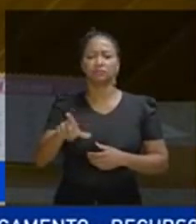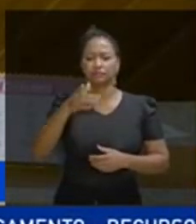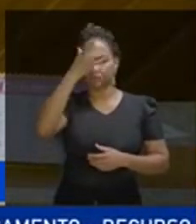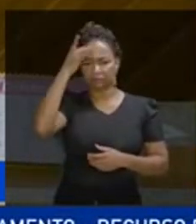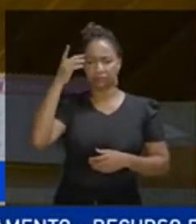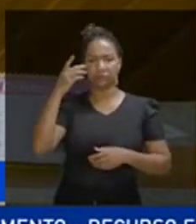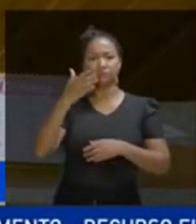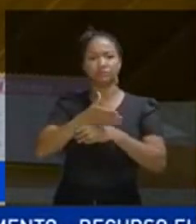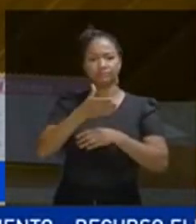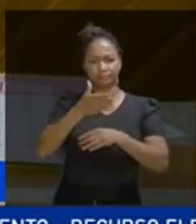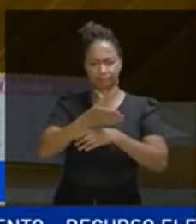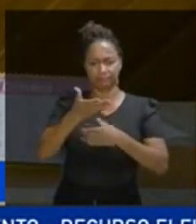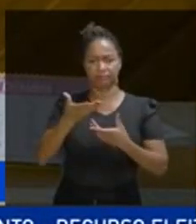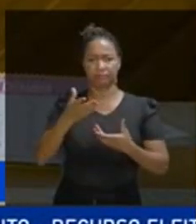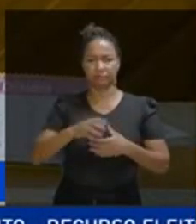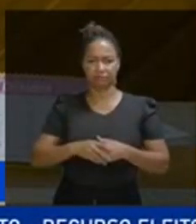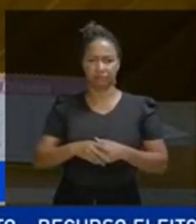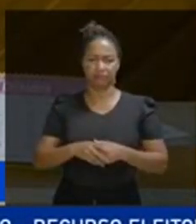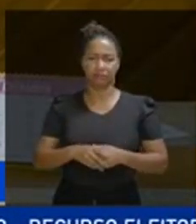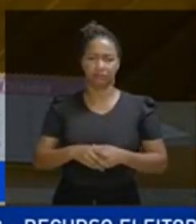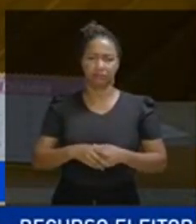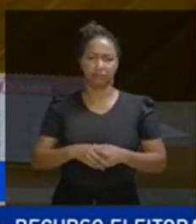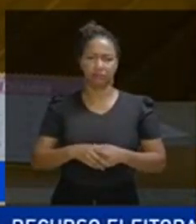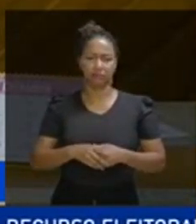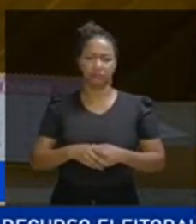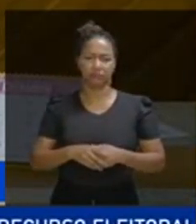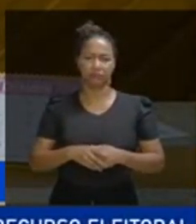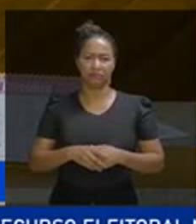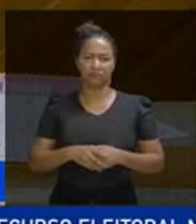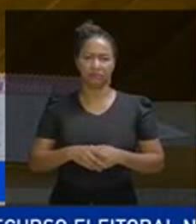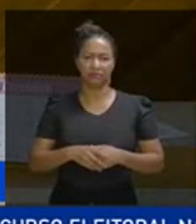recorrida Ômega Publicidade Limitada.